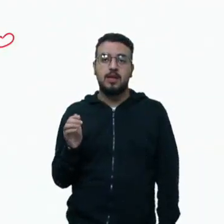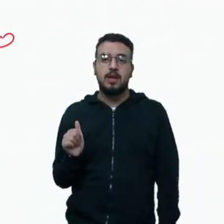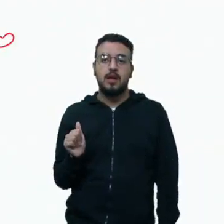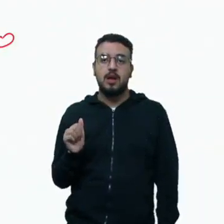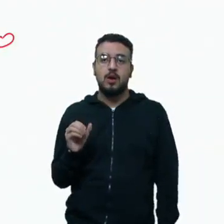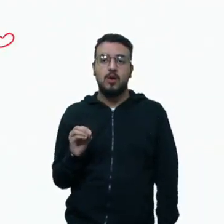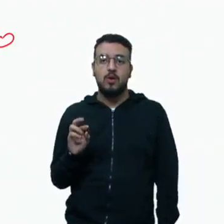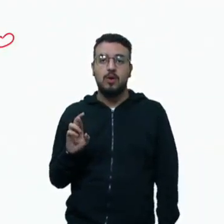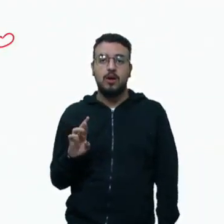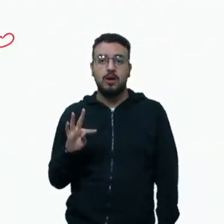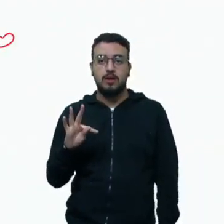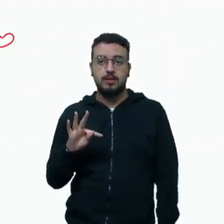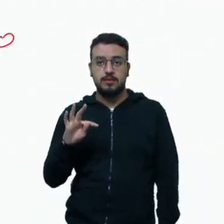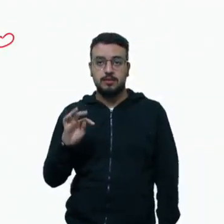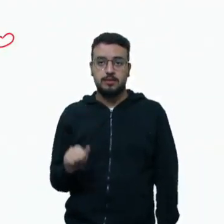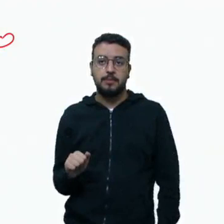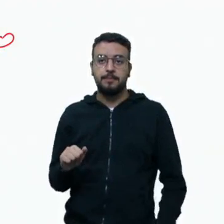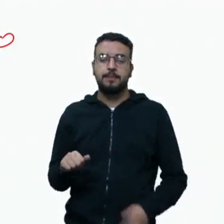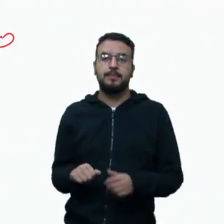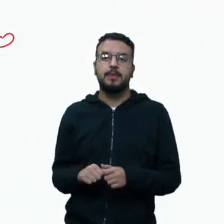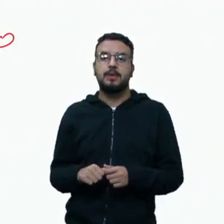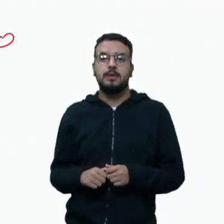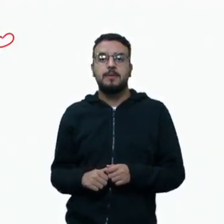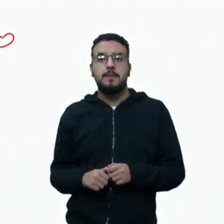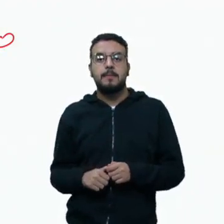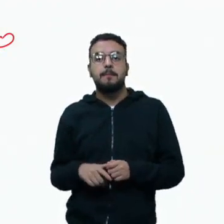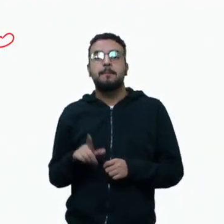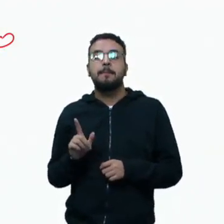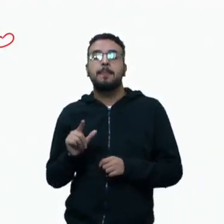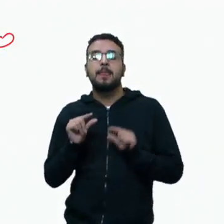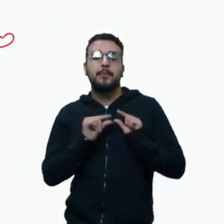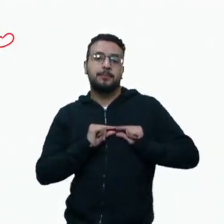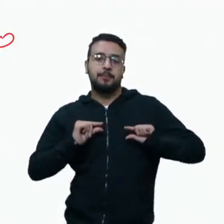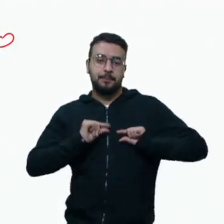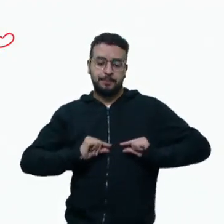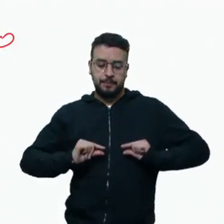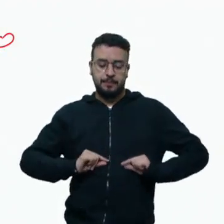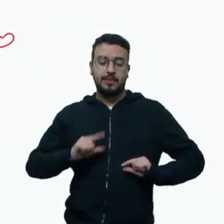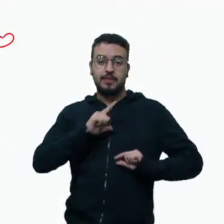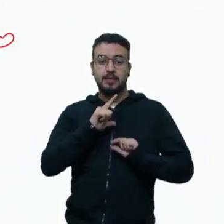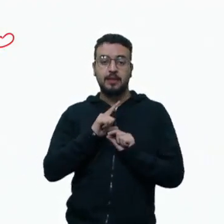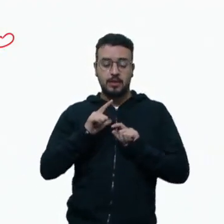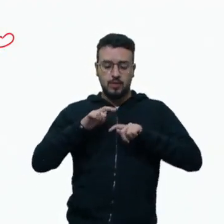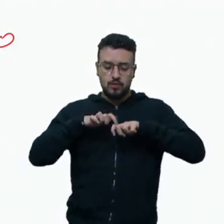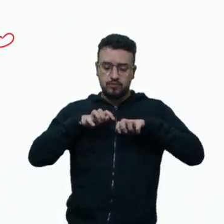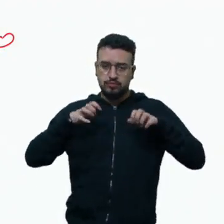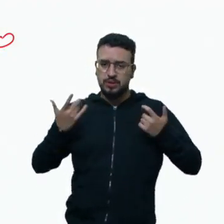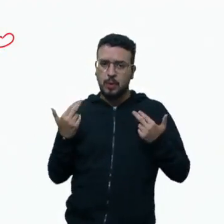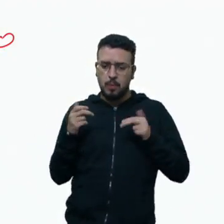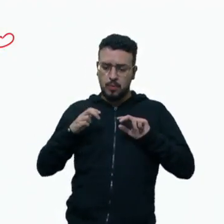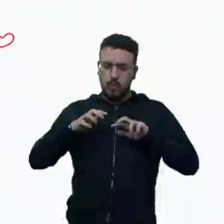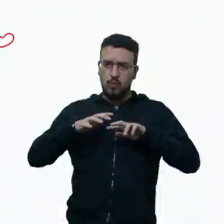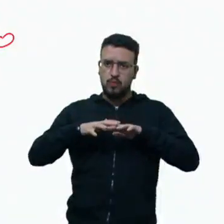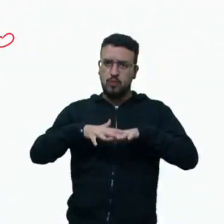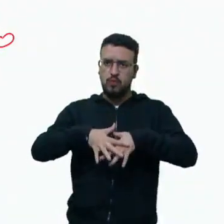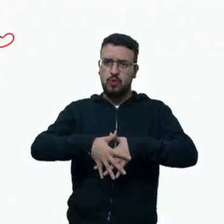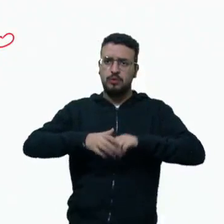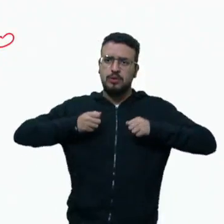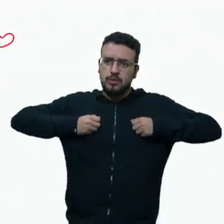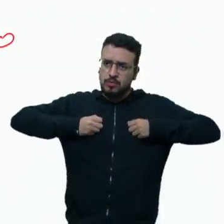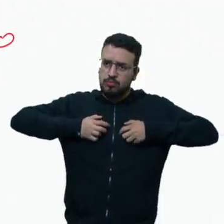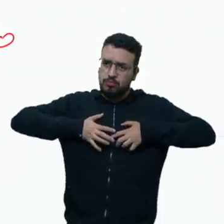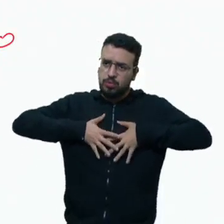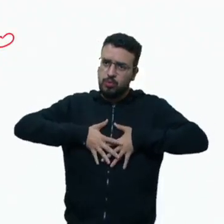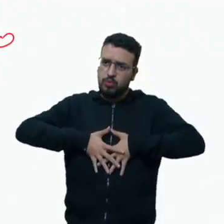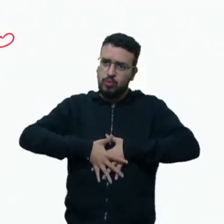Tá? Os vasos sanguíneos, eles formam uma rede tubular que vão permitir ao sangue fluir do